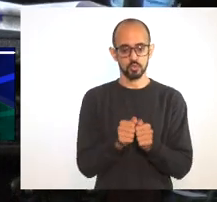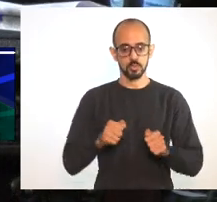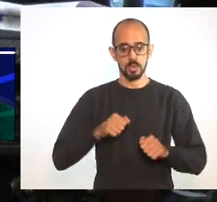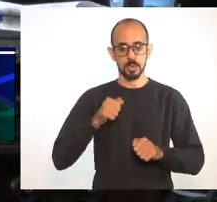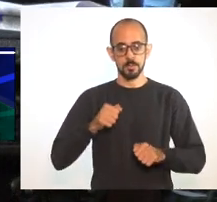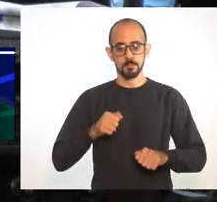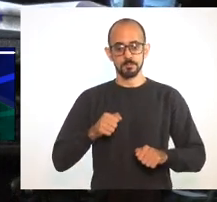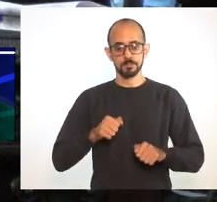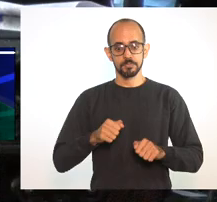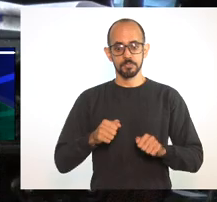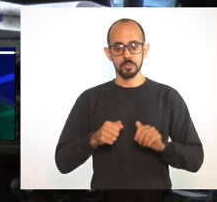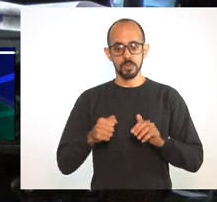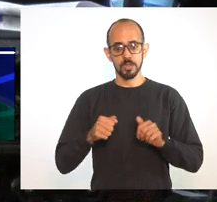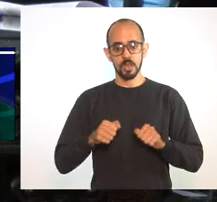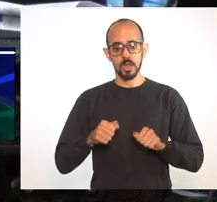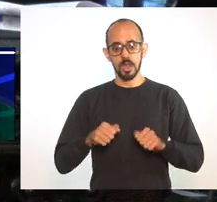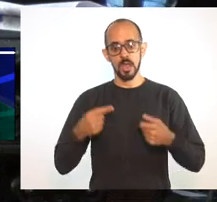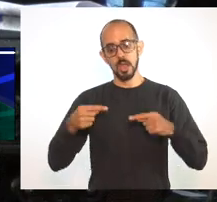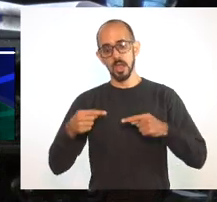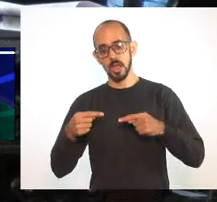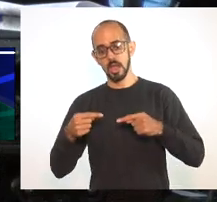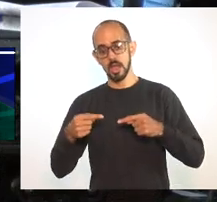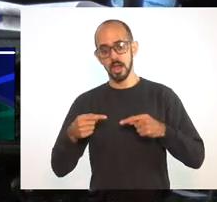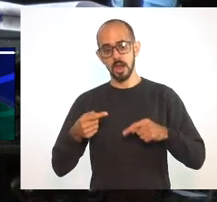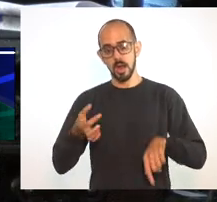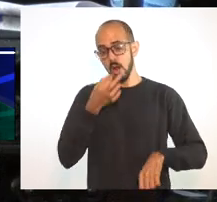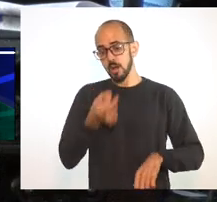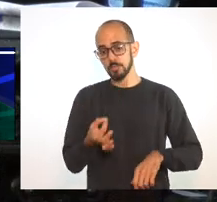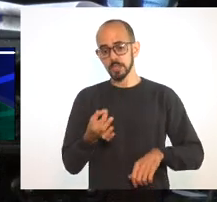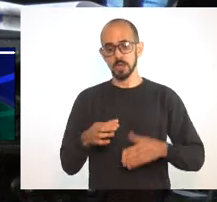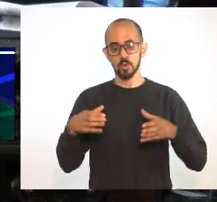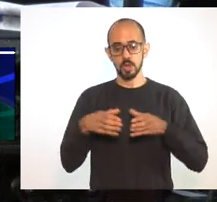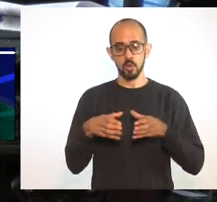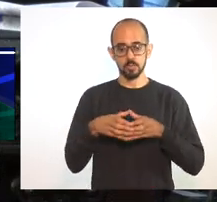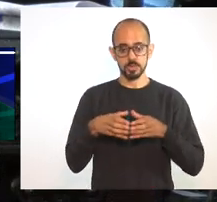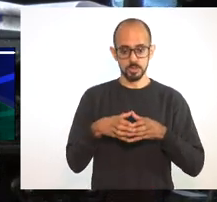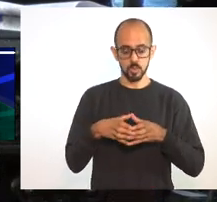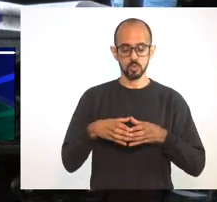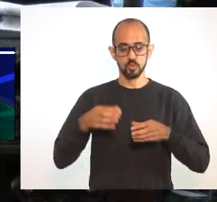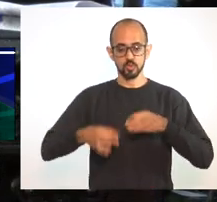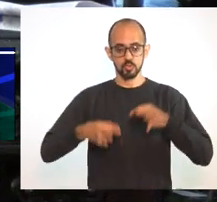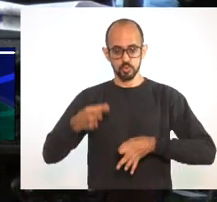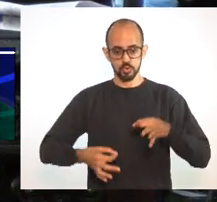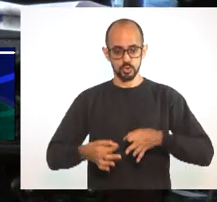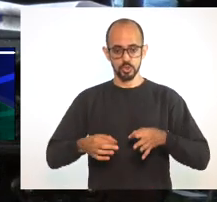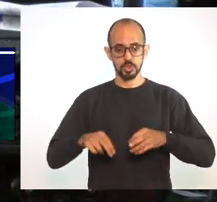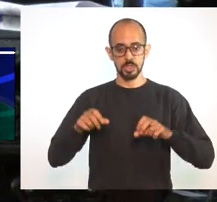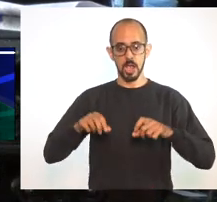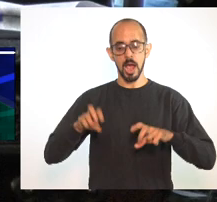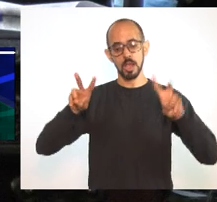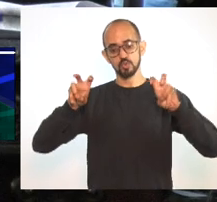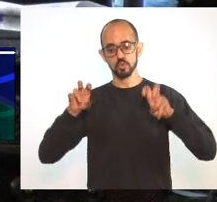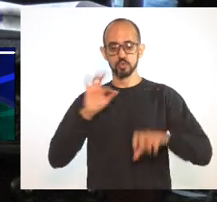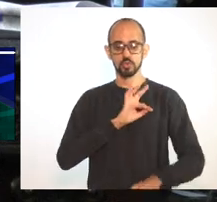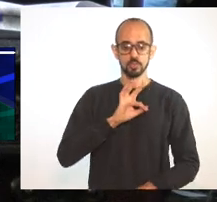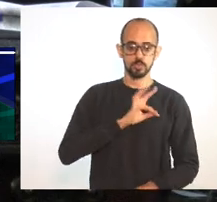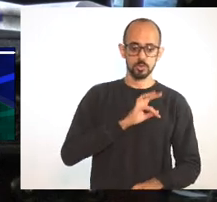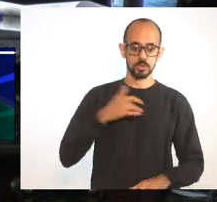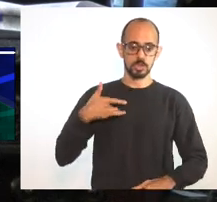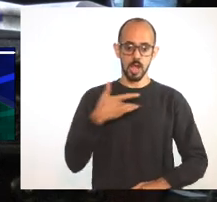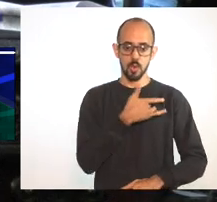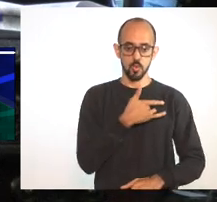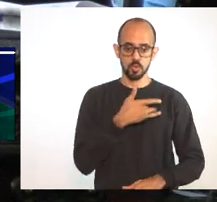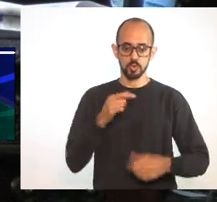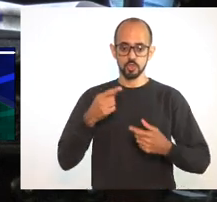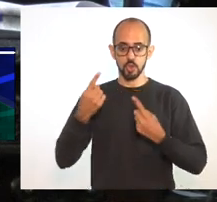Constituição e Justiça, de Defesa dos Direitos da Mulher, de Segurança Pública e Assuntos de Polícia, de Saúde, de Combate às